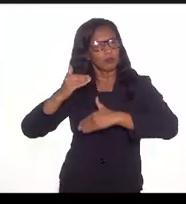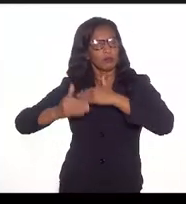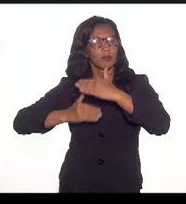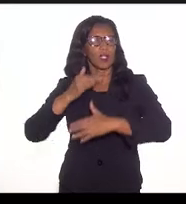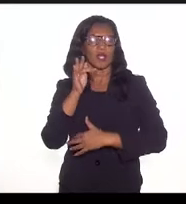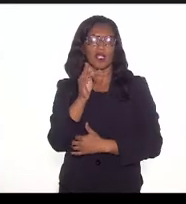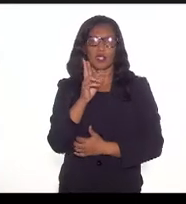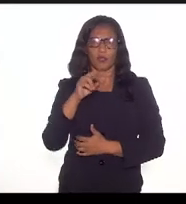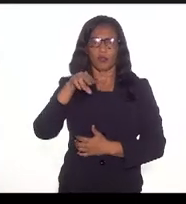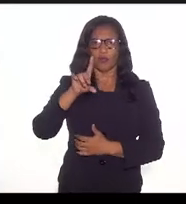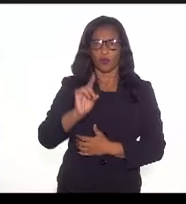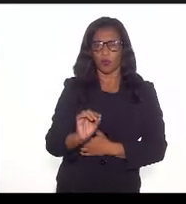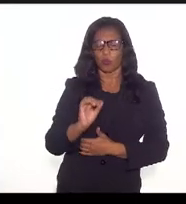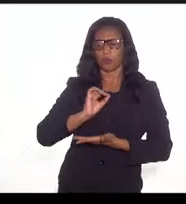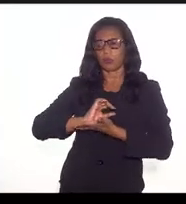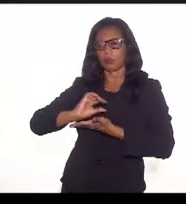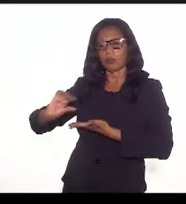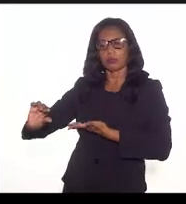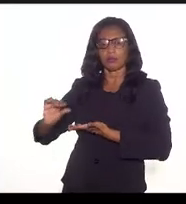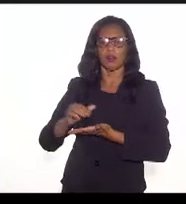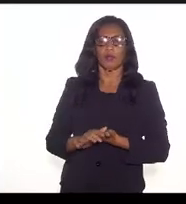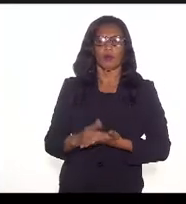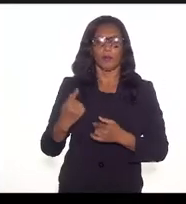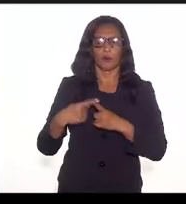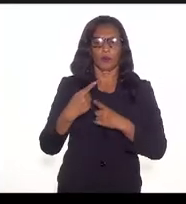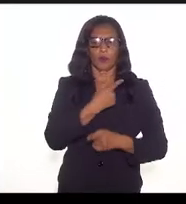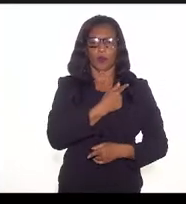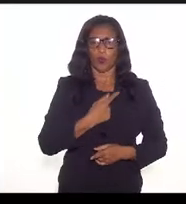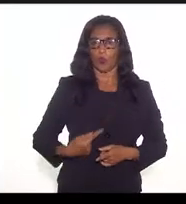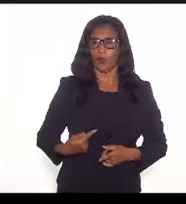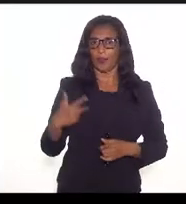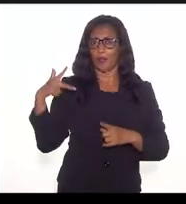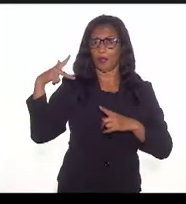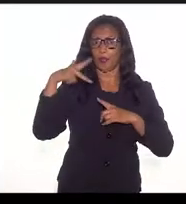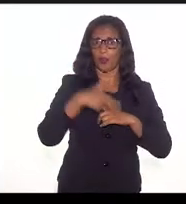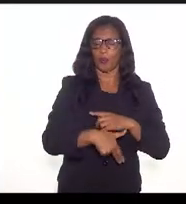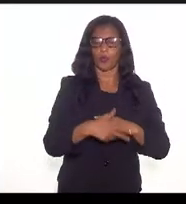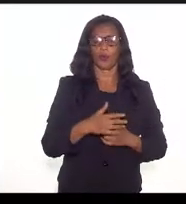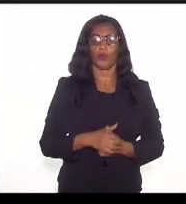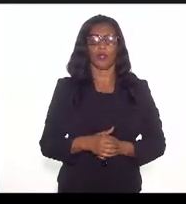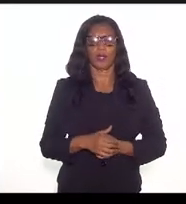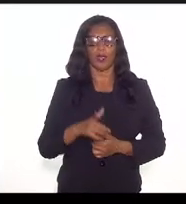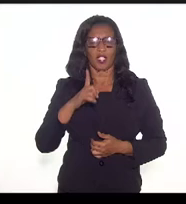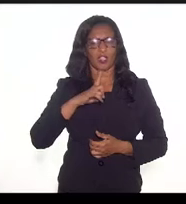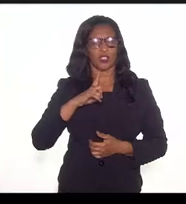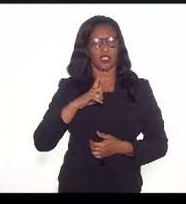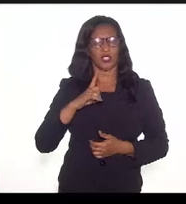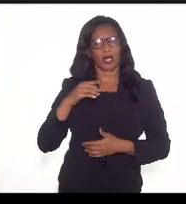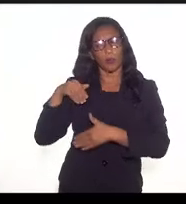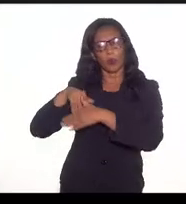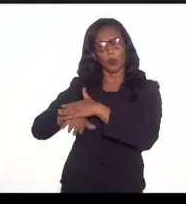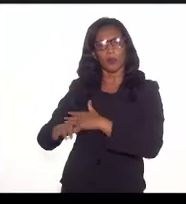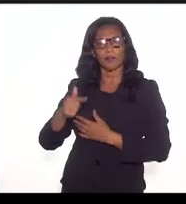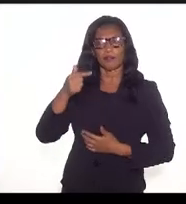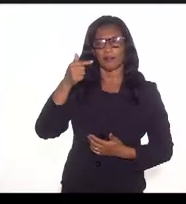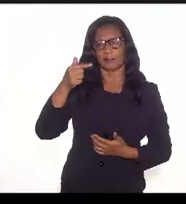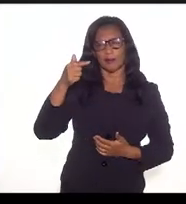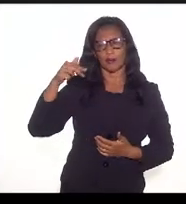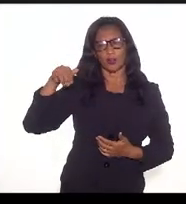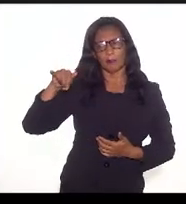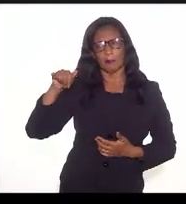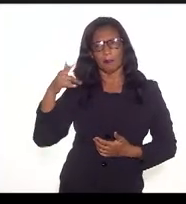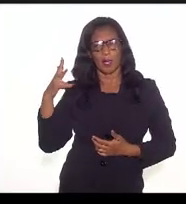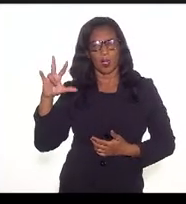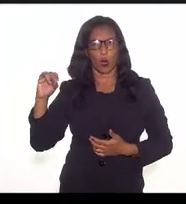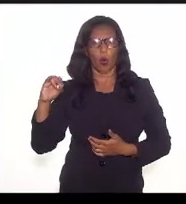esse fundo, né, do FEMPO, porque o governador aportou, a gente está com a previsão, a gente já tem em caixa 7 milhões, a gente está com a previsão de até